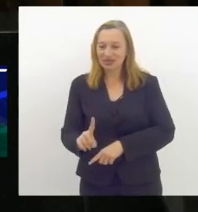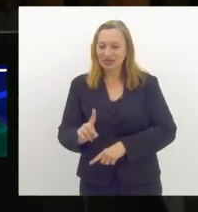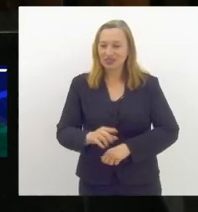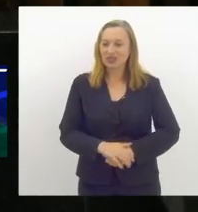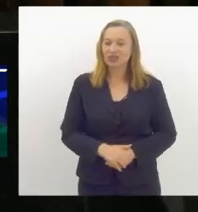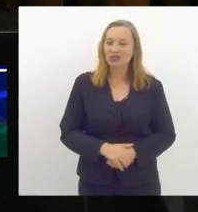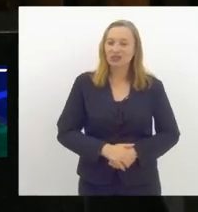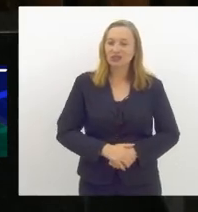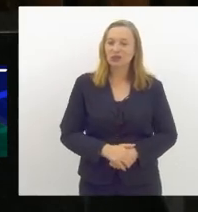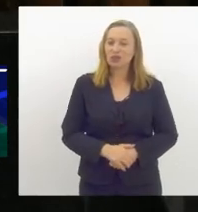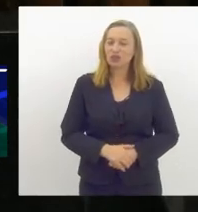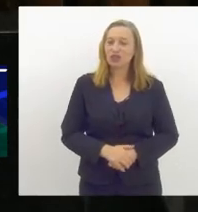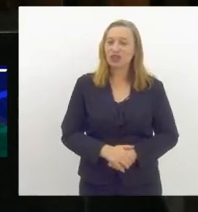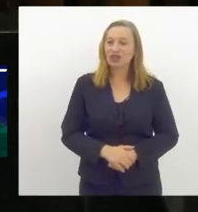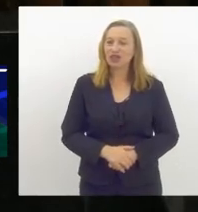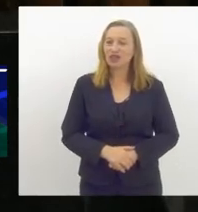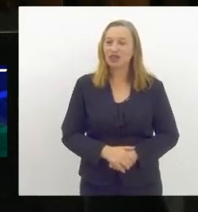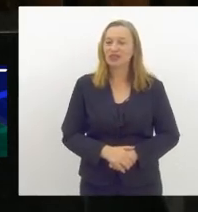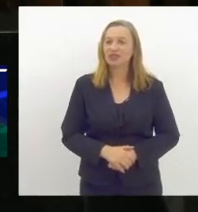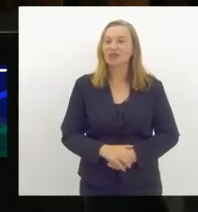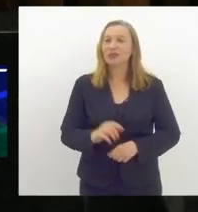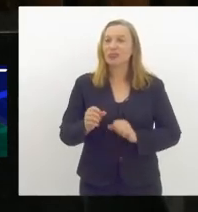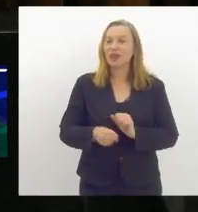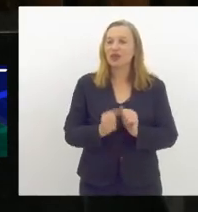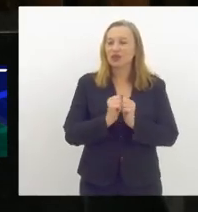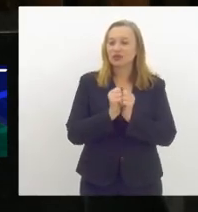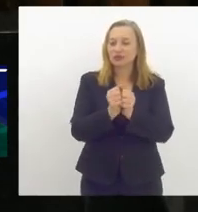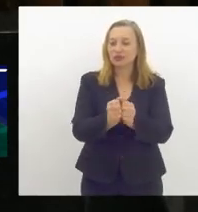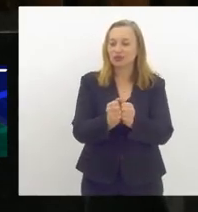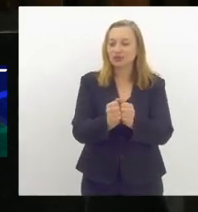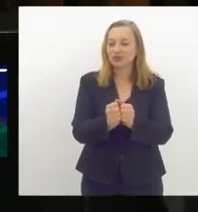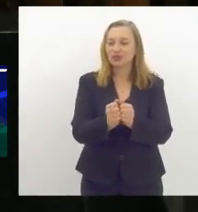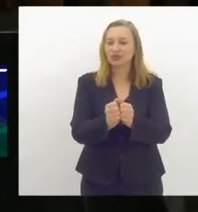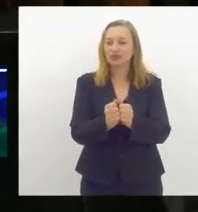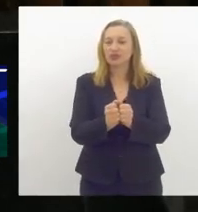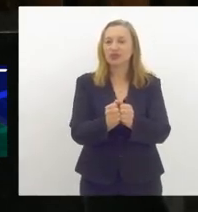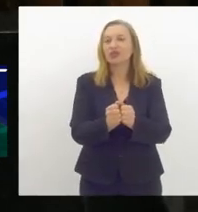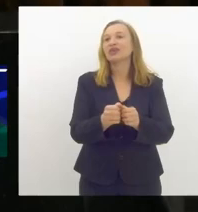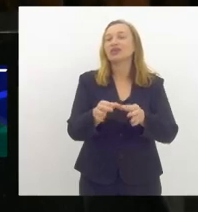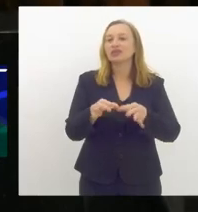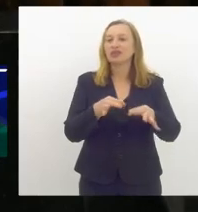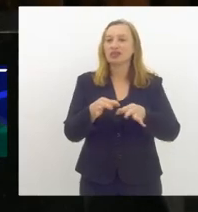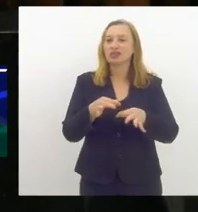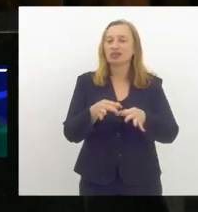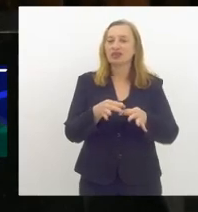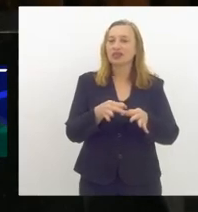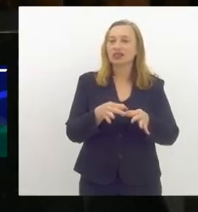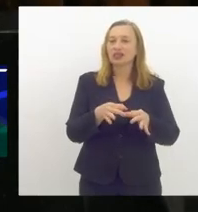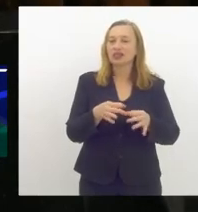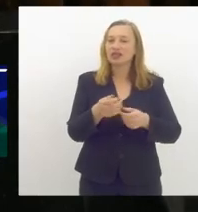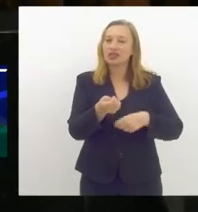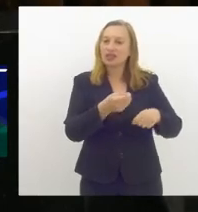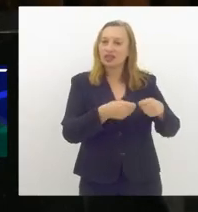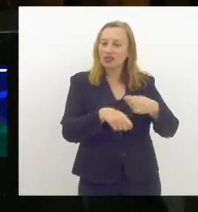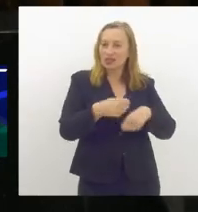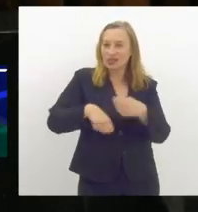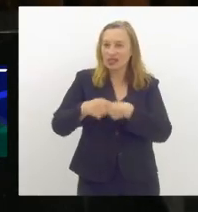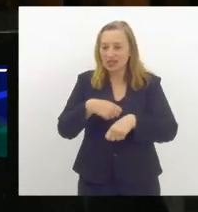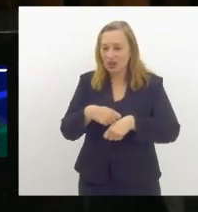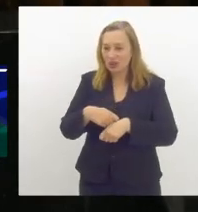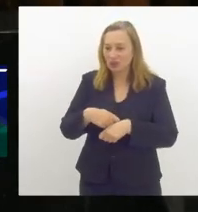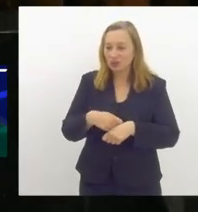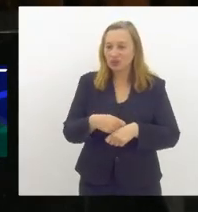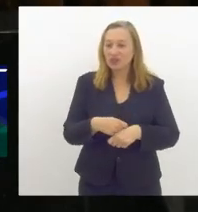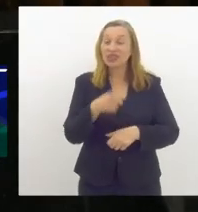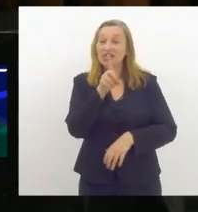começou um trabalho junto ao governo junto à gerry uma rodada de negociações que a gente não podia publicizar mas